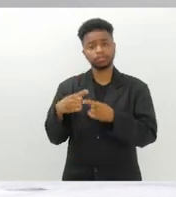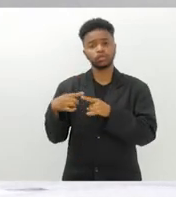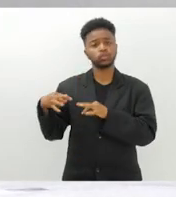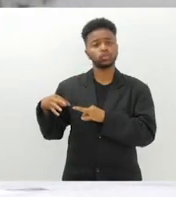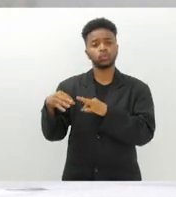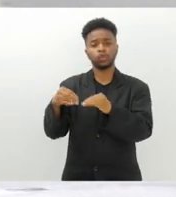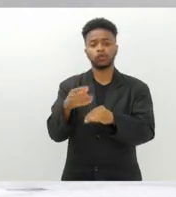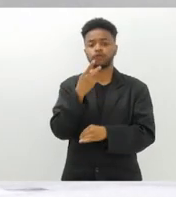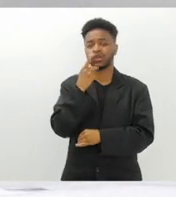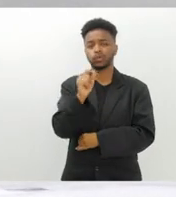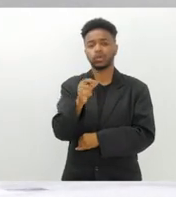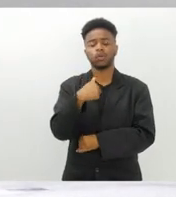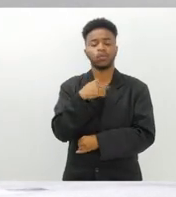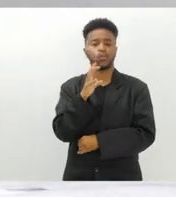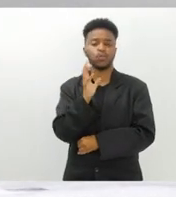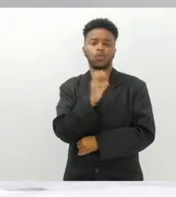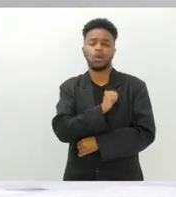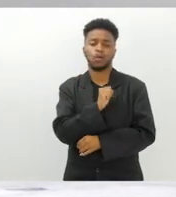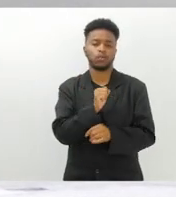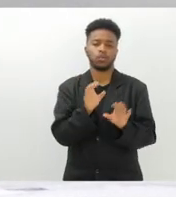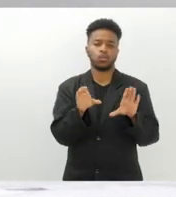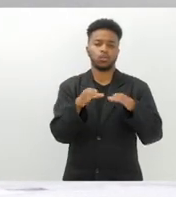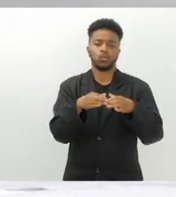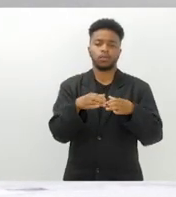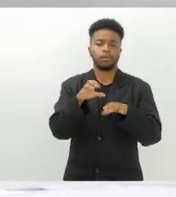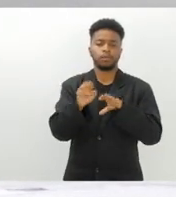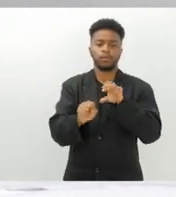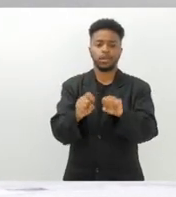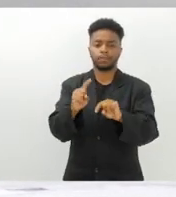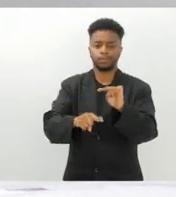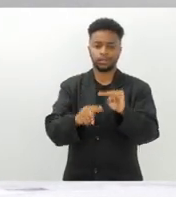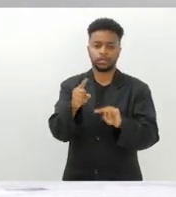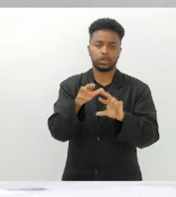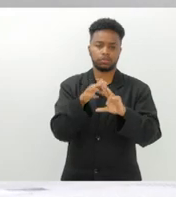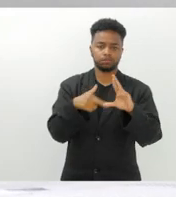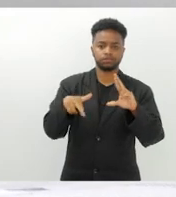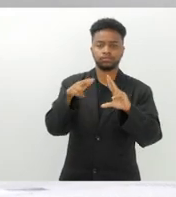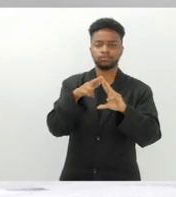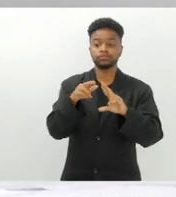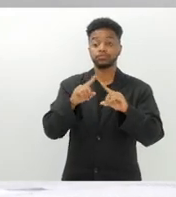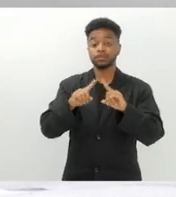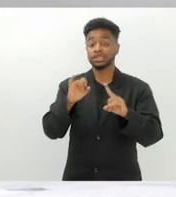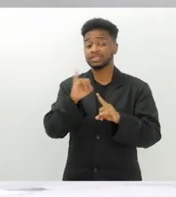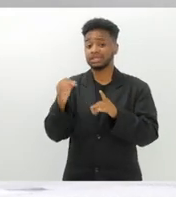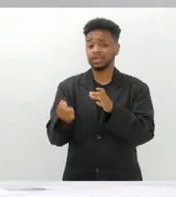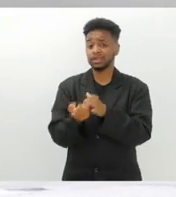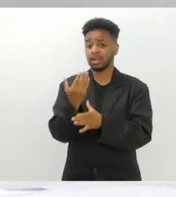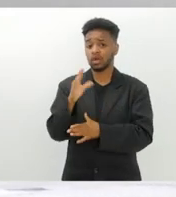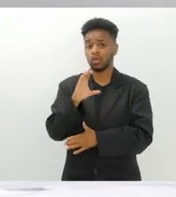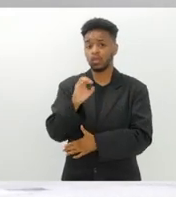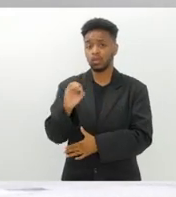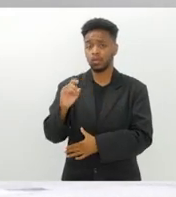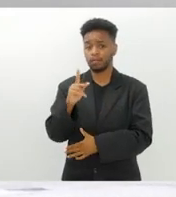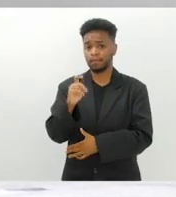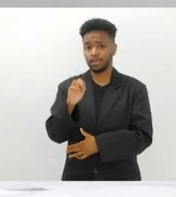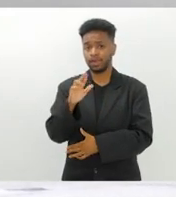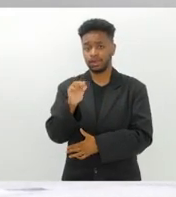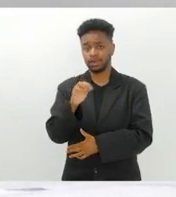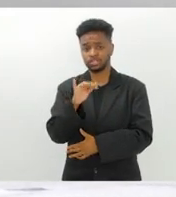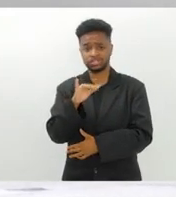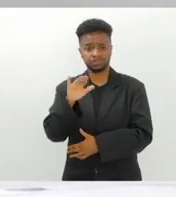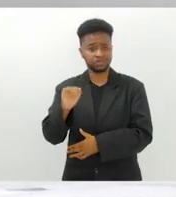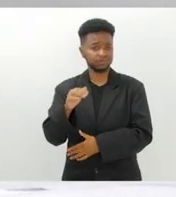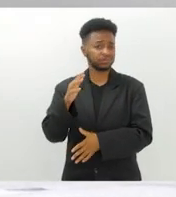dizer adoro os catadores, gosto da reciclagem. Vai fazer uma cooperativa, uma complicação. Tudo é